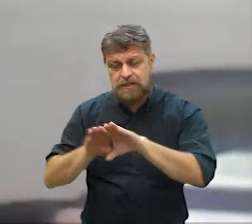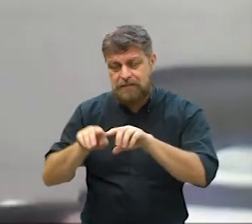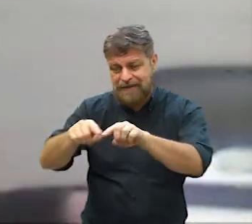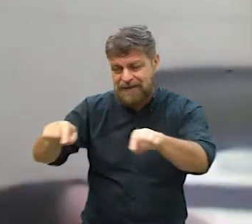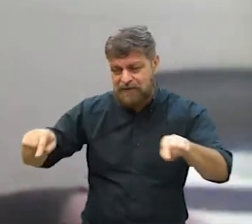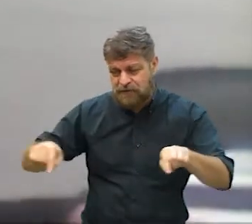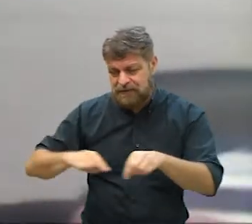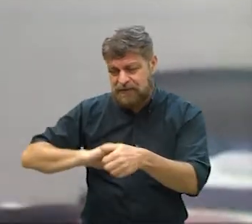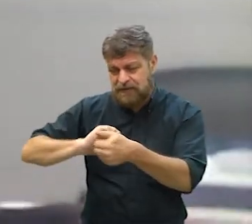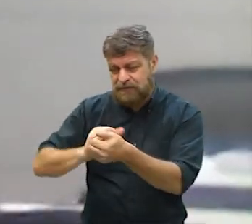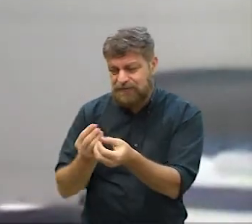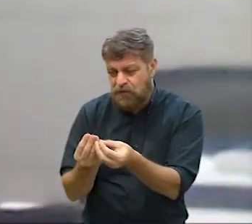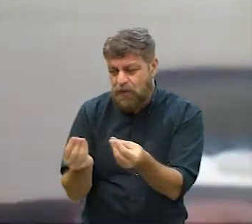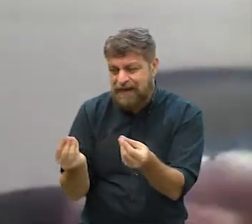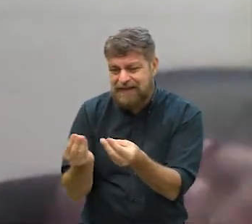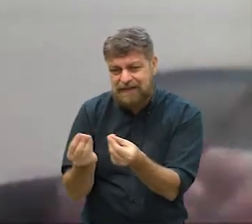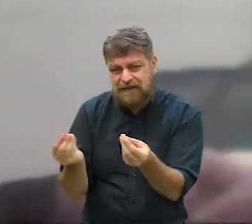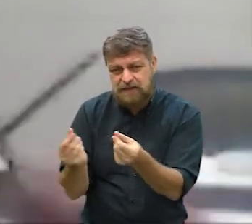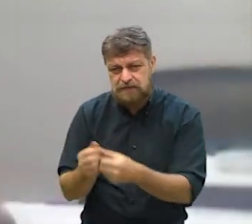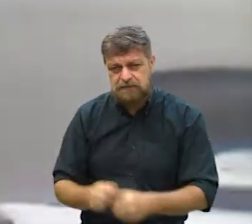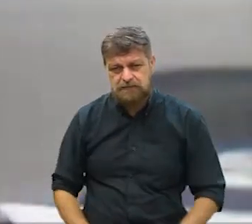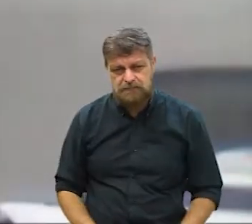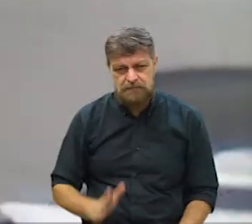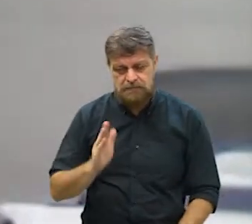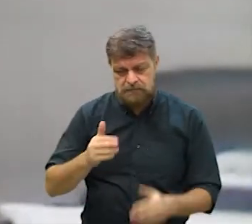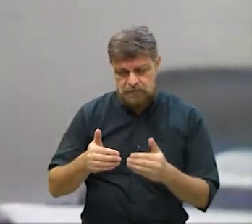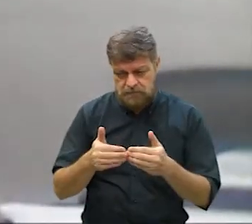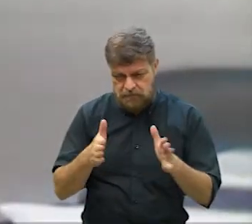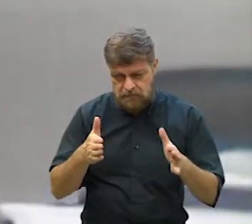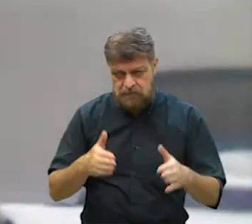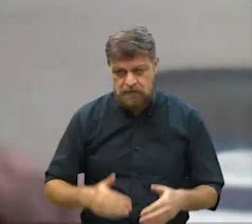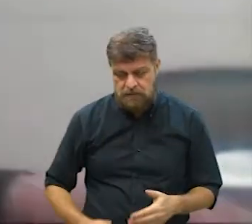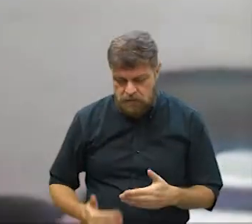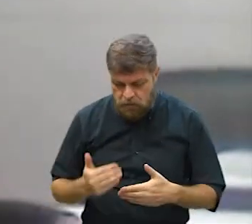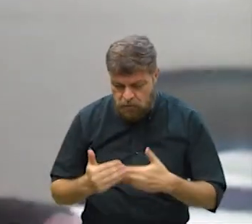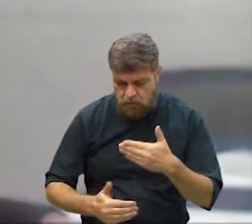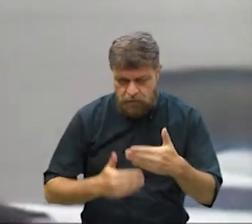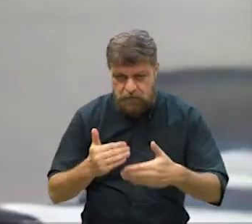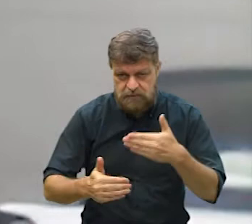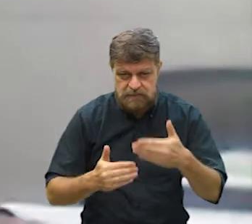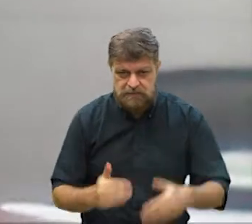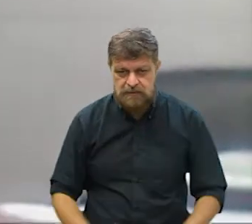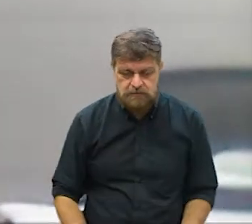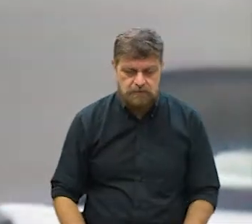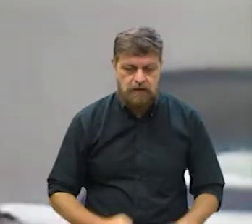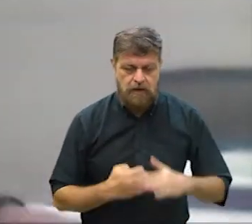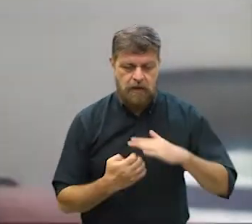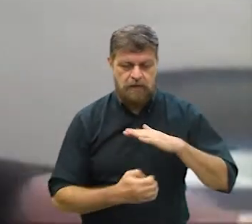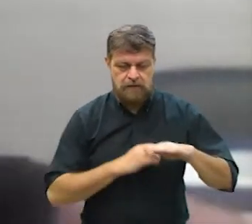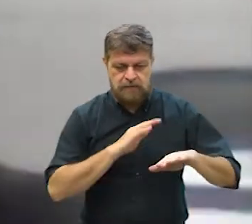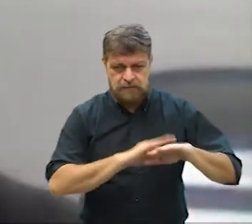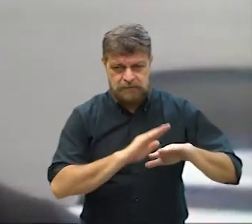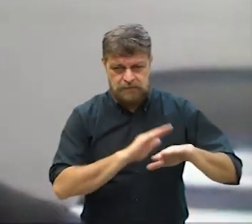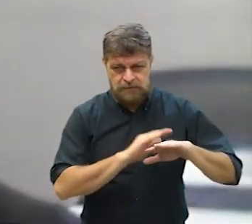mas uma vez aberto esse processo, a Coab